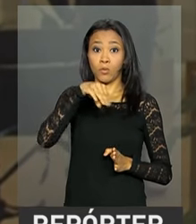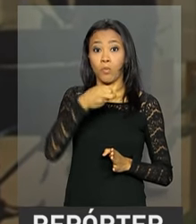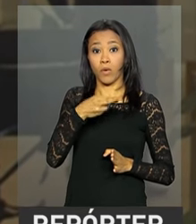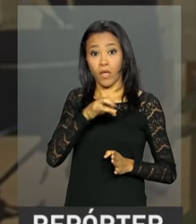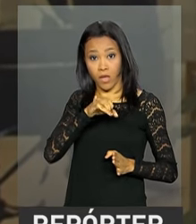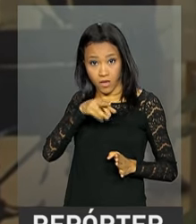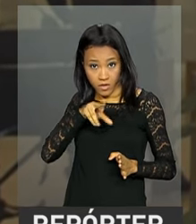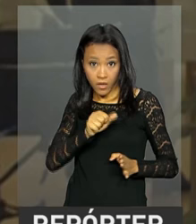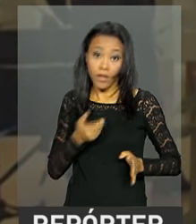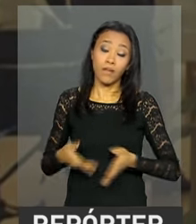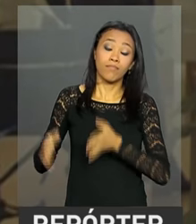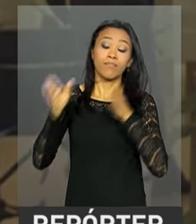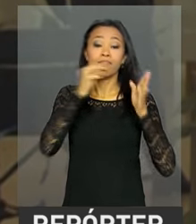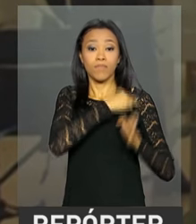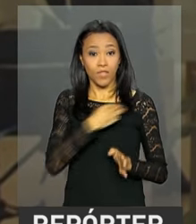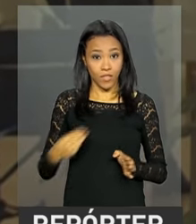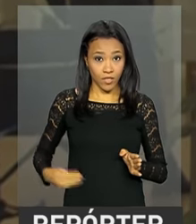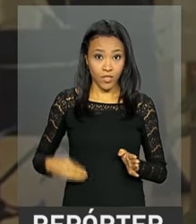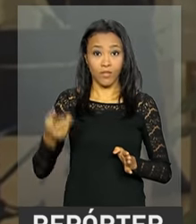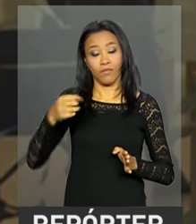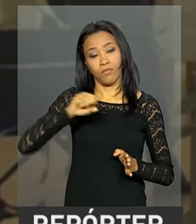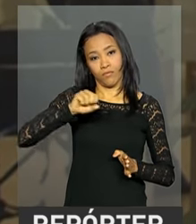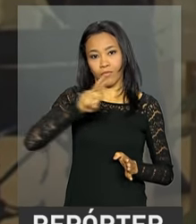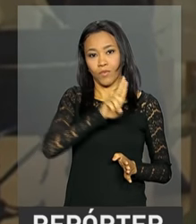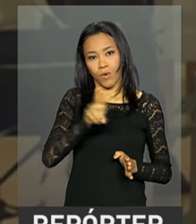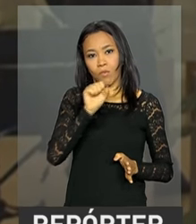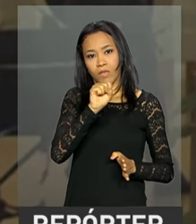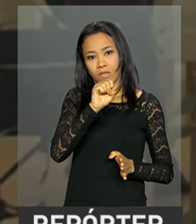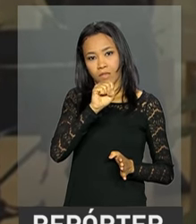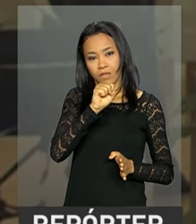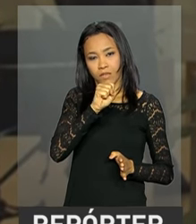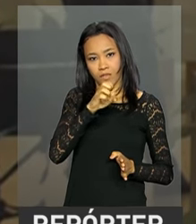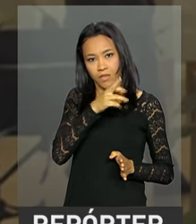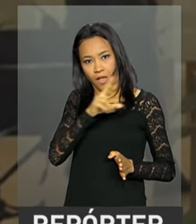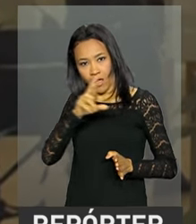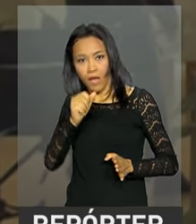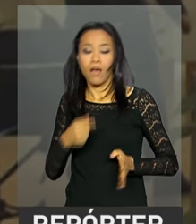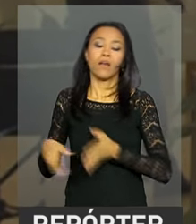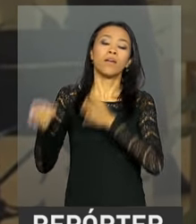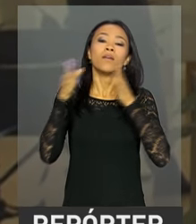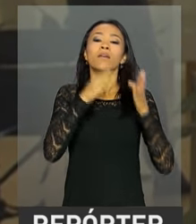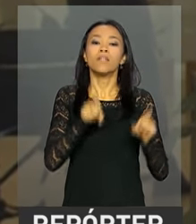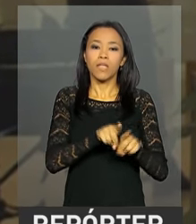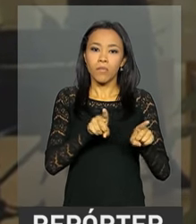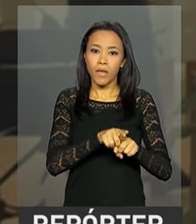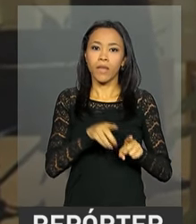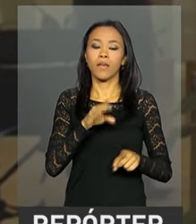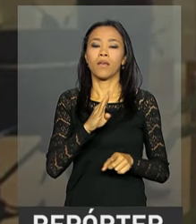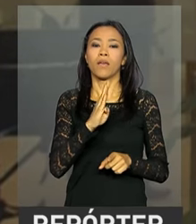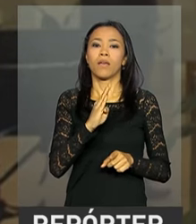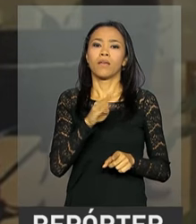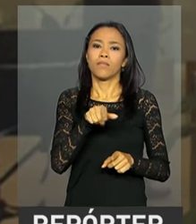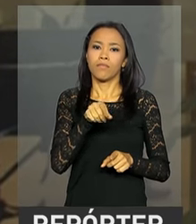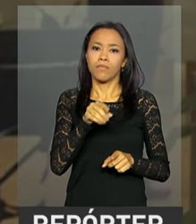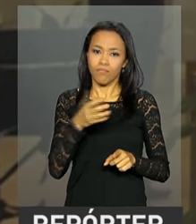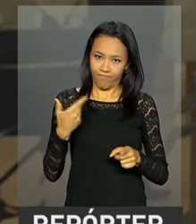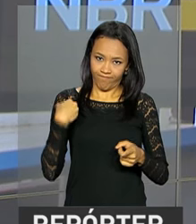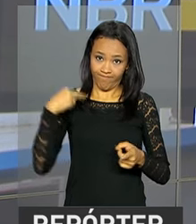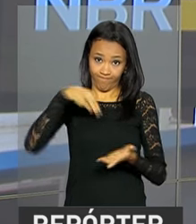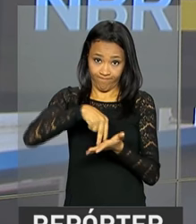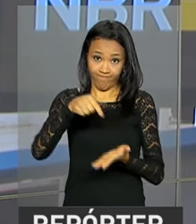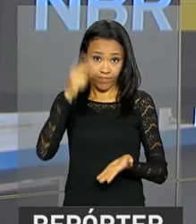Franco, das relações exteriores, José Serra e Hélder Barbalho da Integração Nacional de São Paulo, José Luiz